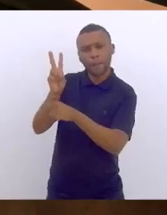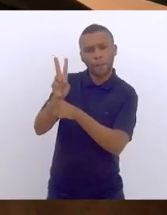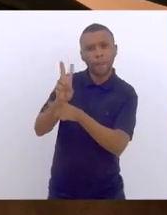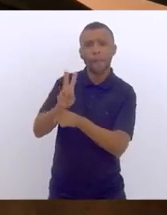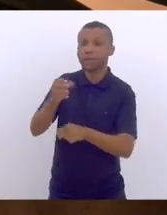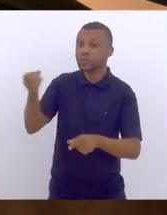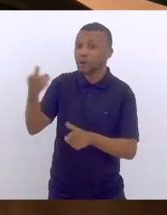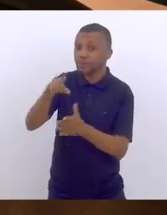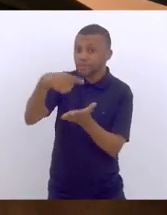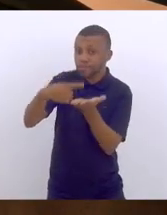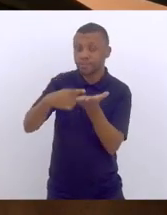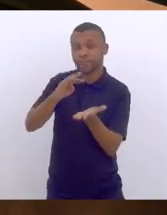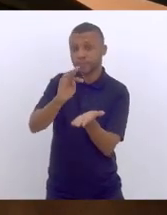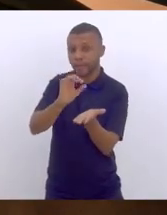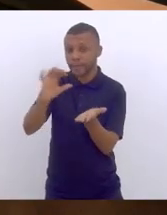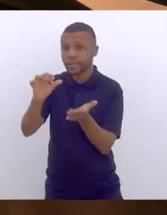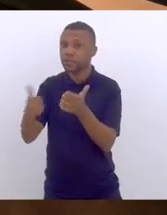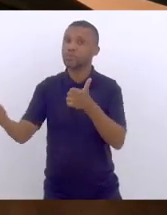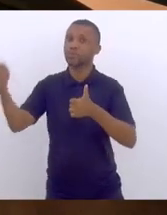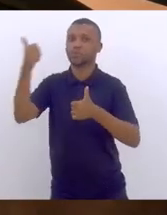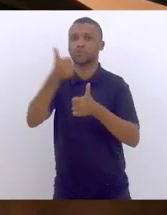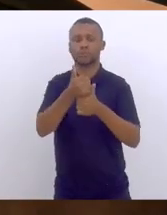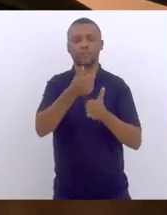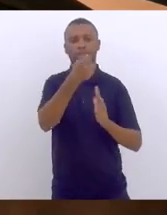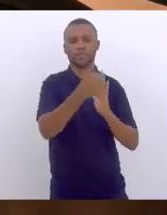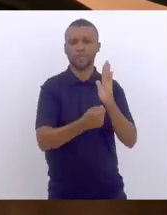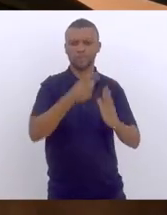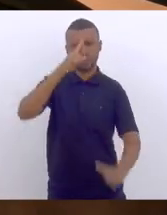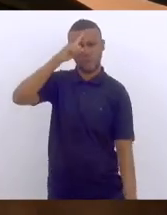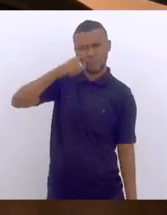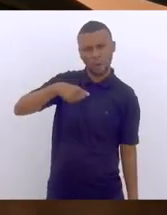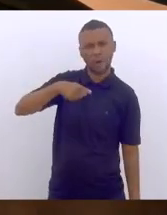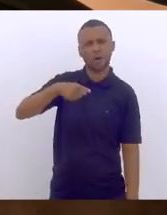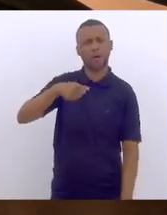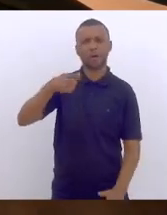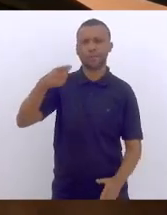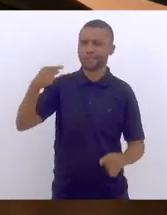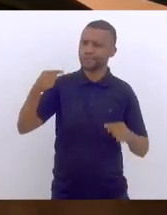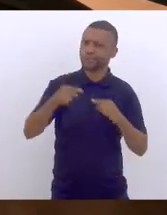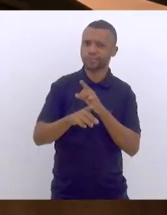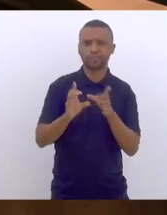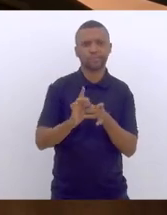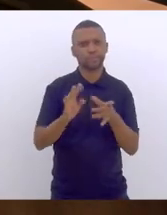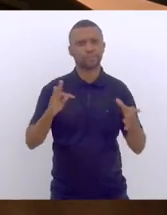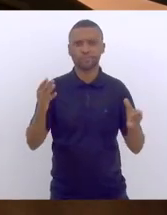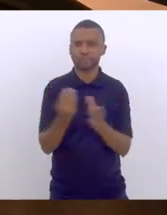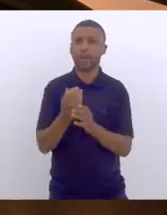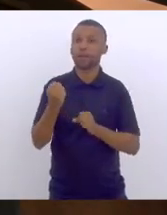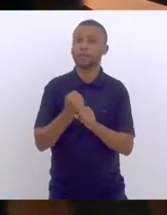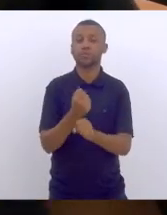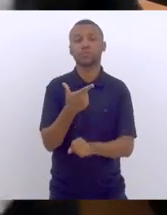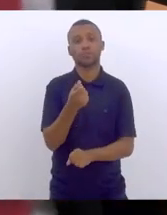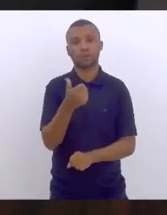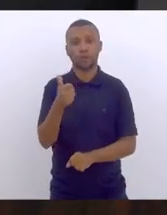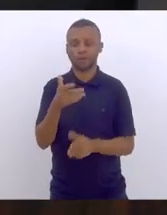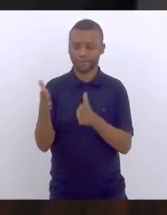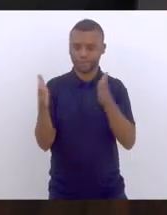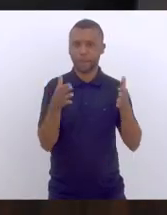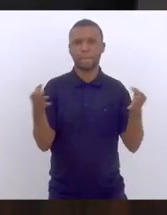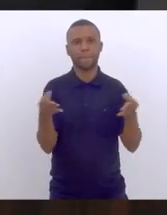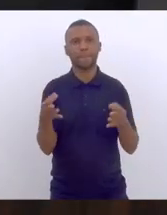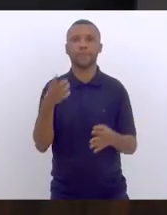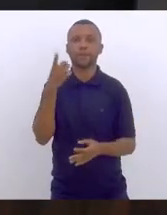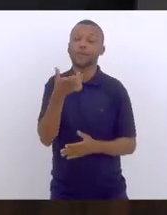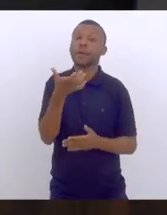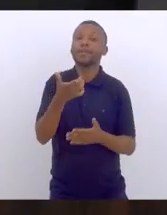novo TAC substitua esse TAC autoritário, antidemocrático e inconstitucional, que é o TAC de 2011. Perfeito, deputado.